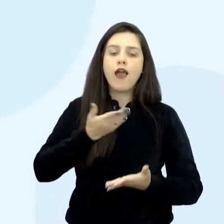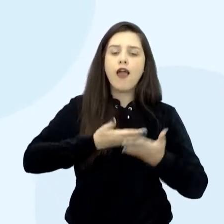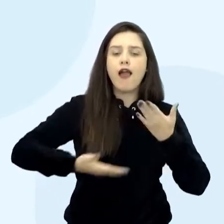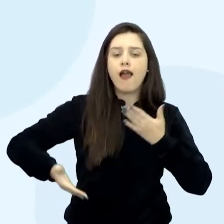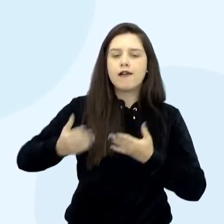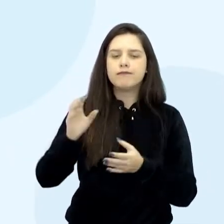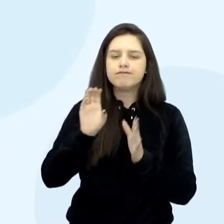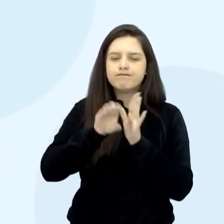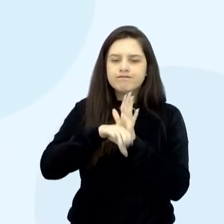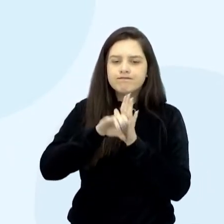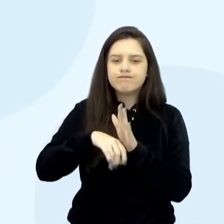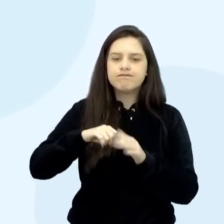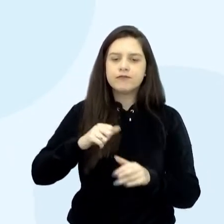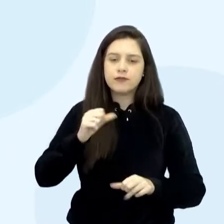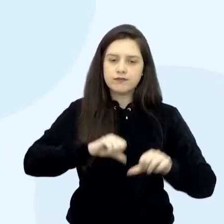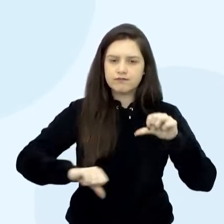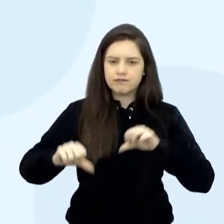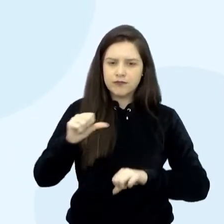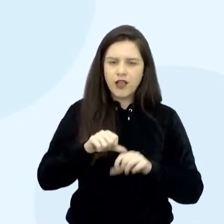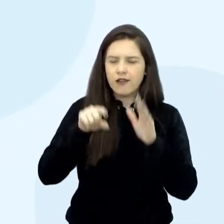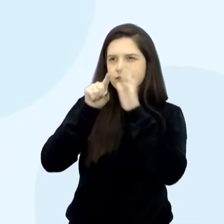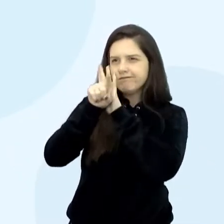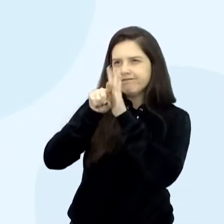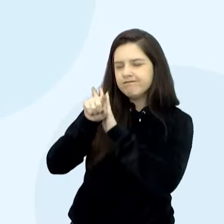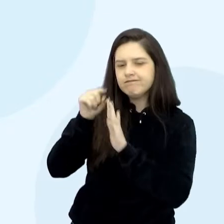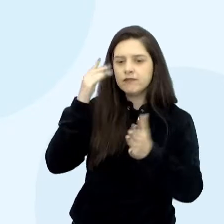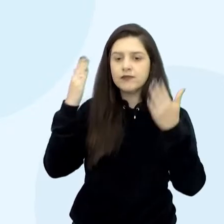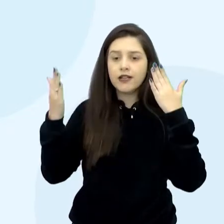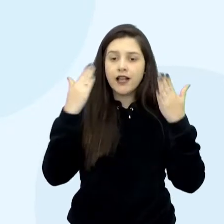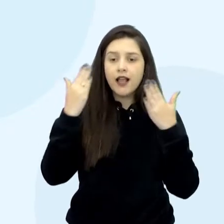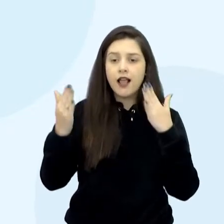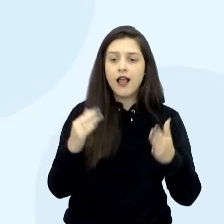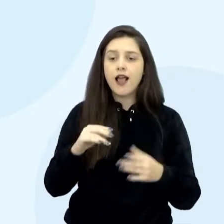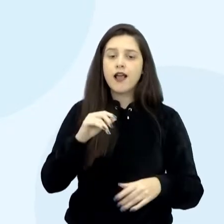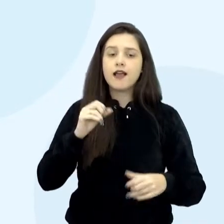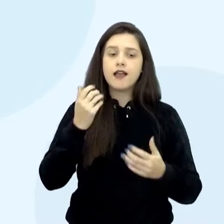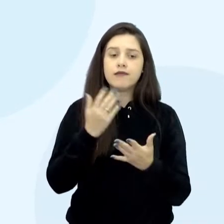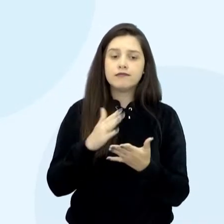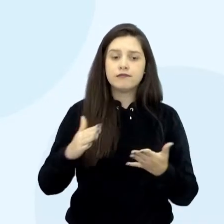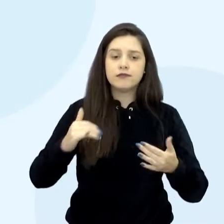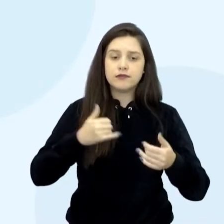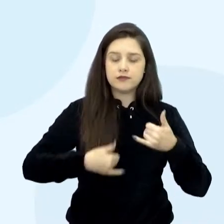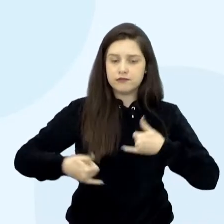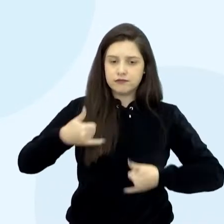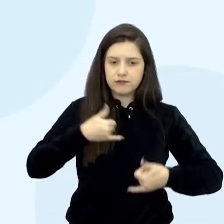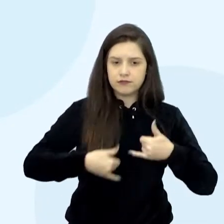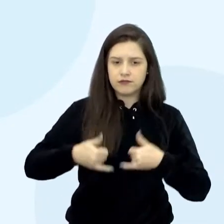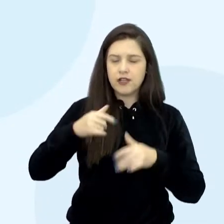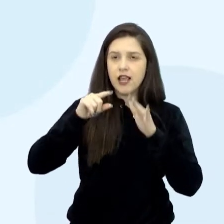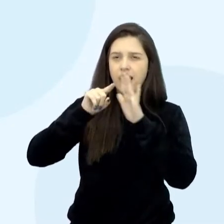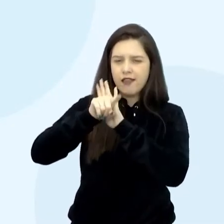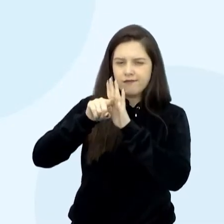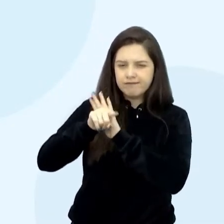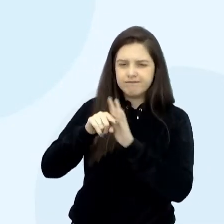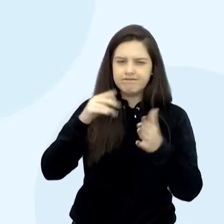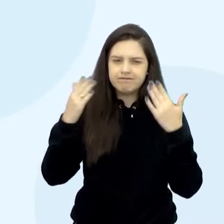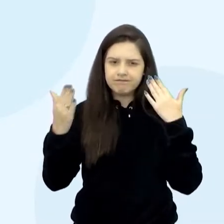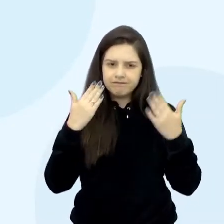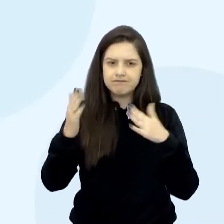químico, investigar e analisar a perturbação no equilíbrio químico e investigar e analisar as reações de equilíbrio químico no